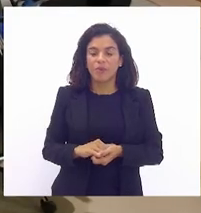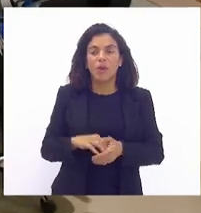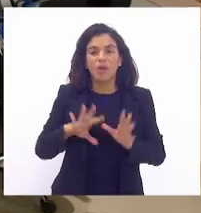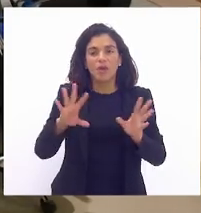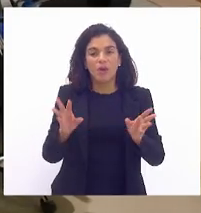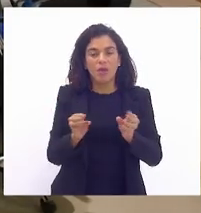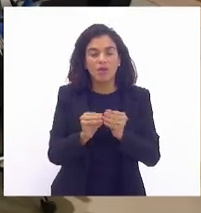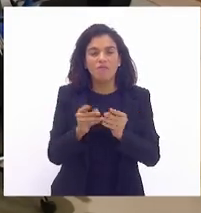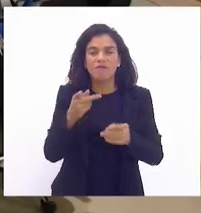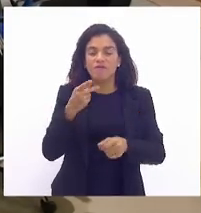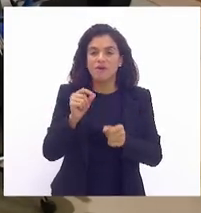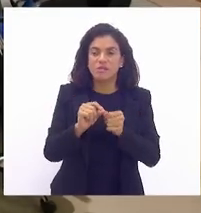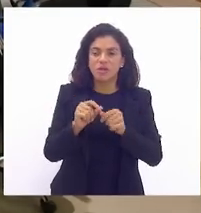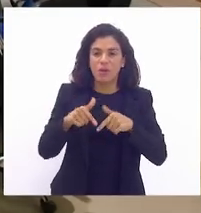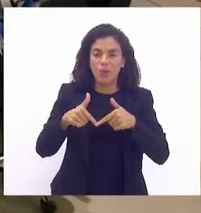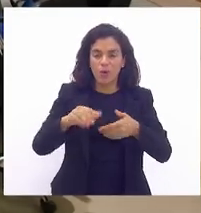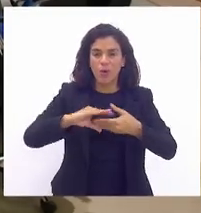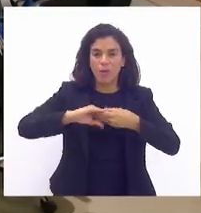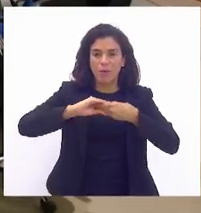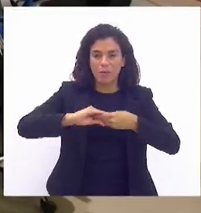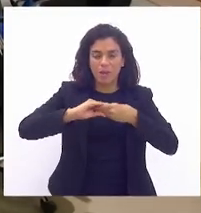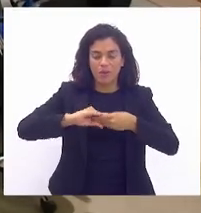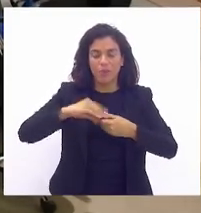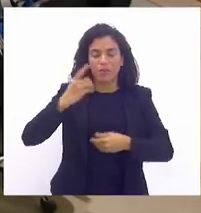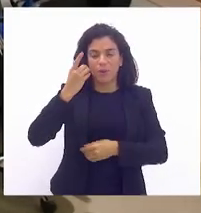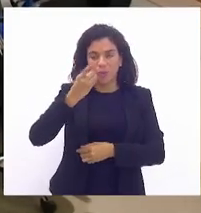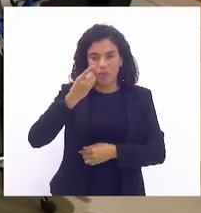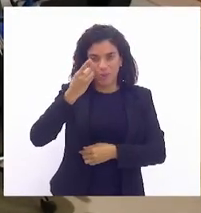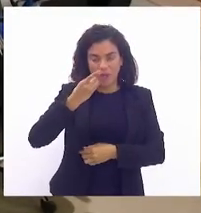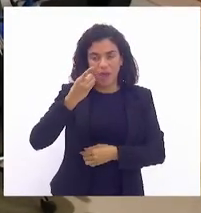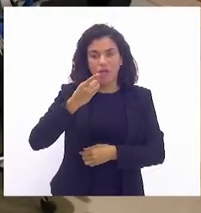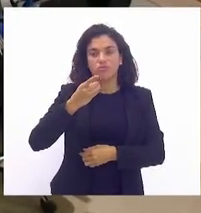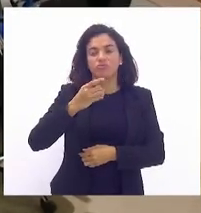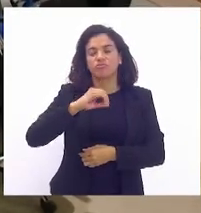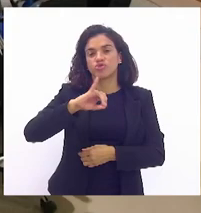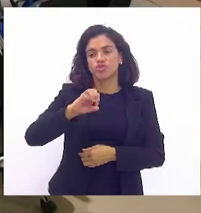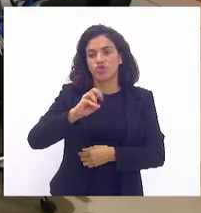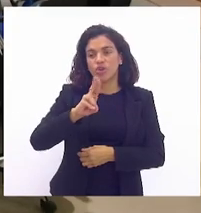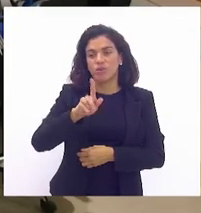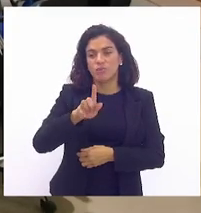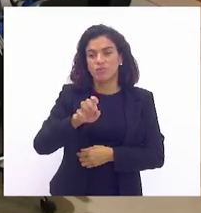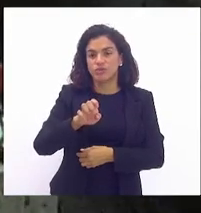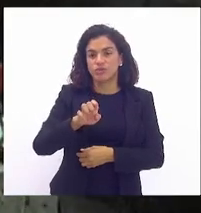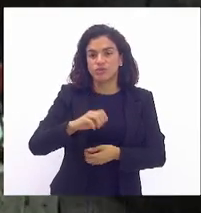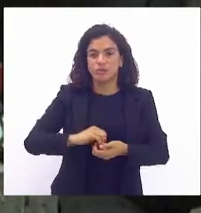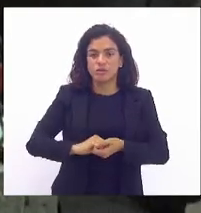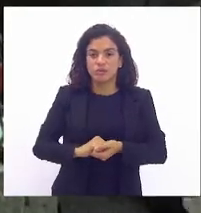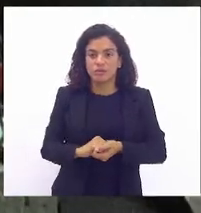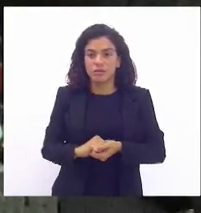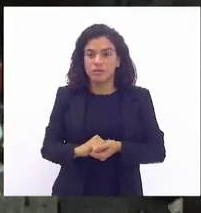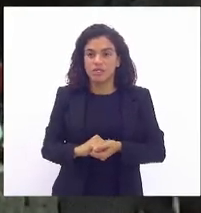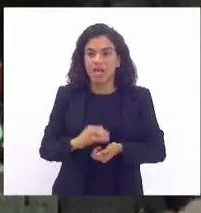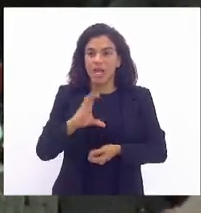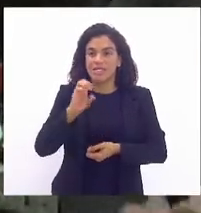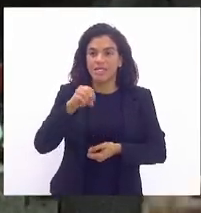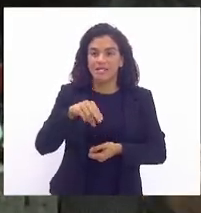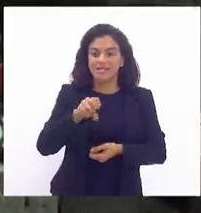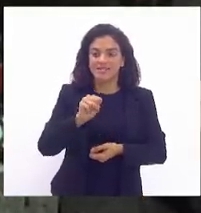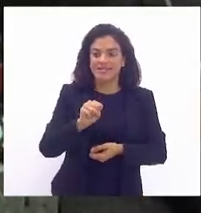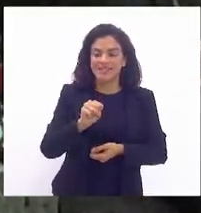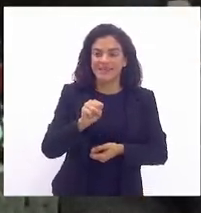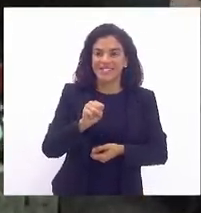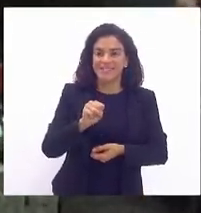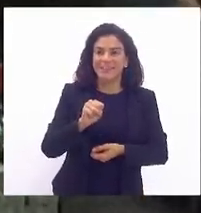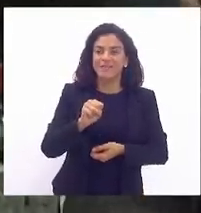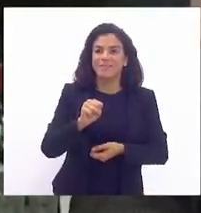um cumprimento ao deputado Jari, ao deputado Jorge, que trouxeram essa assembleia para cá. Fazer um cumprimento aos representantes da CSN e do INEA, que já